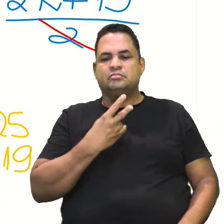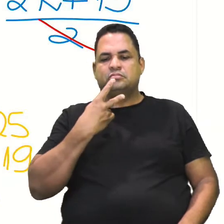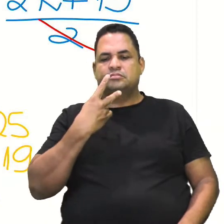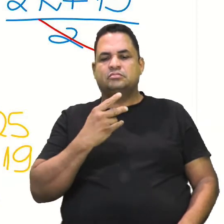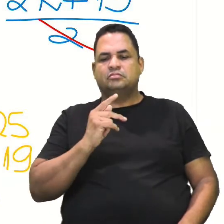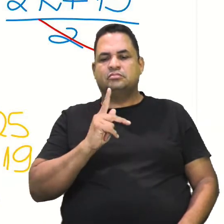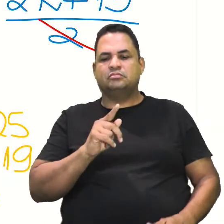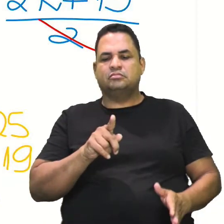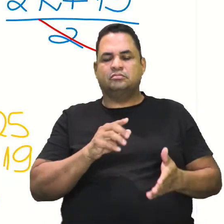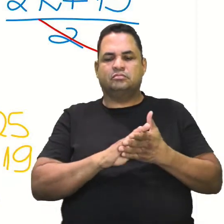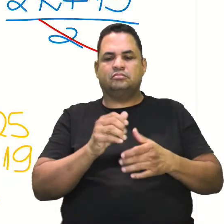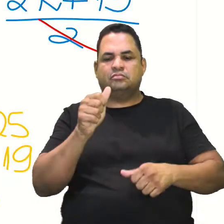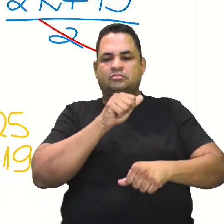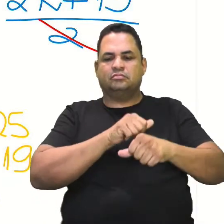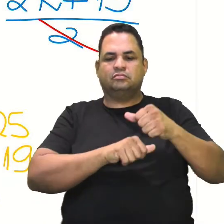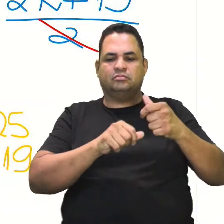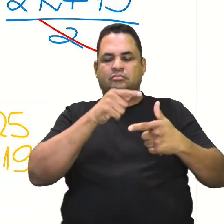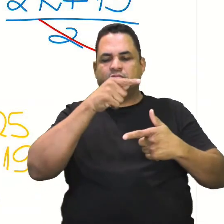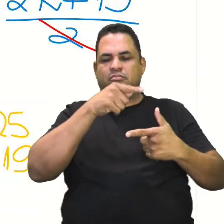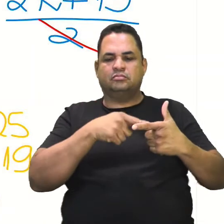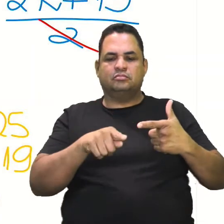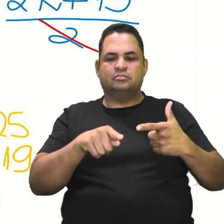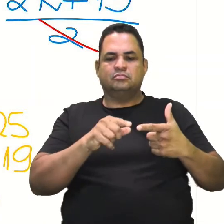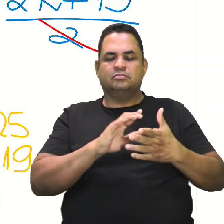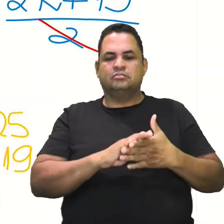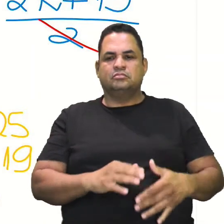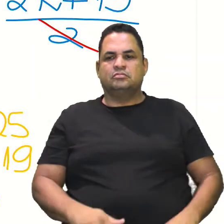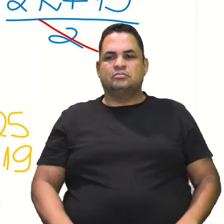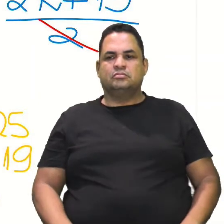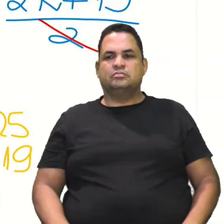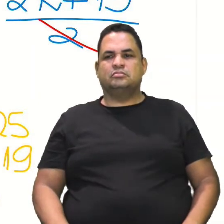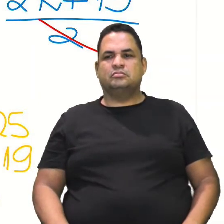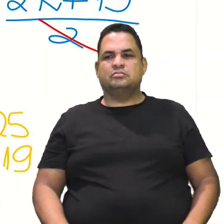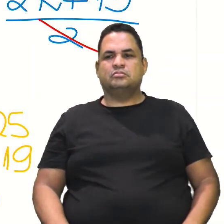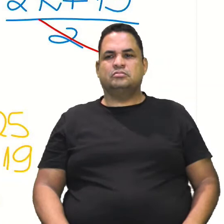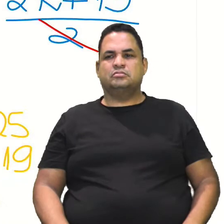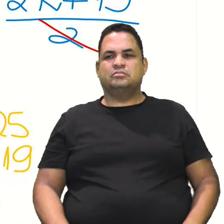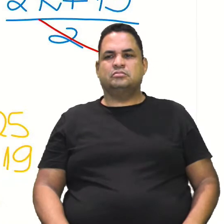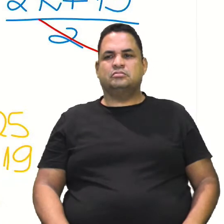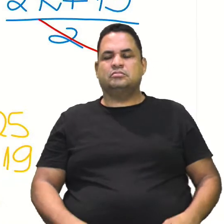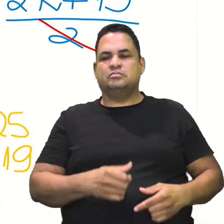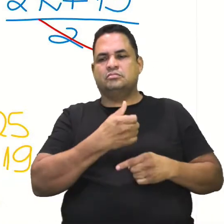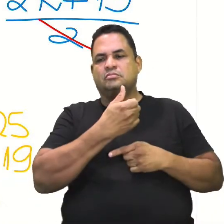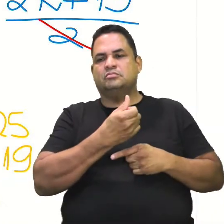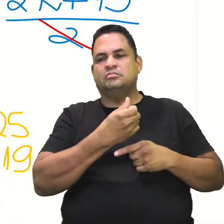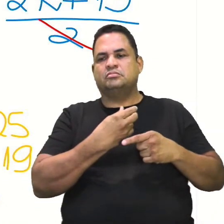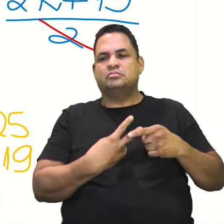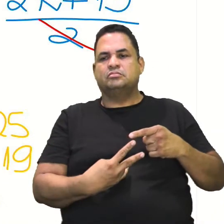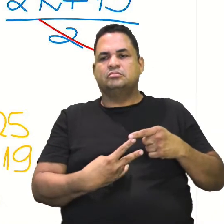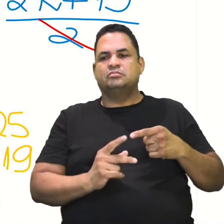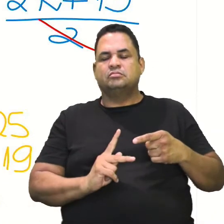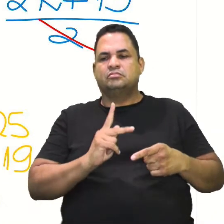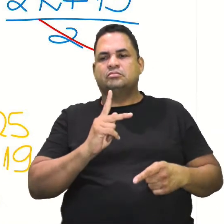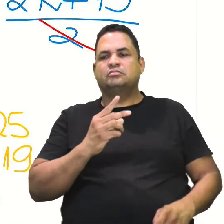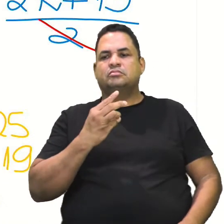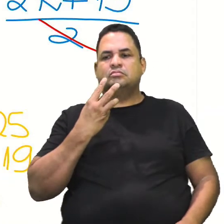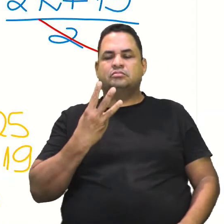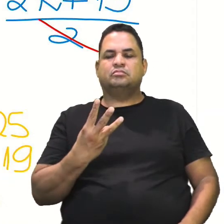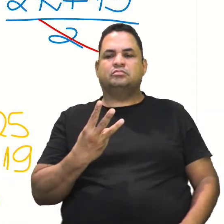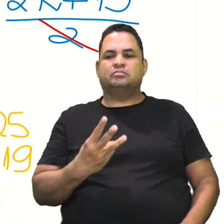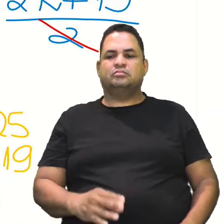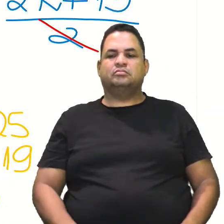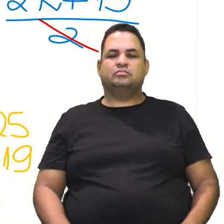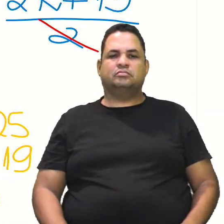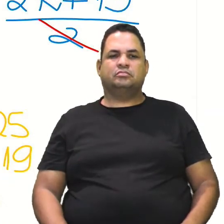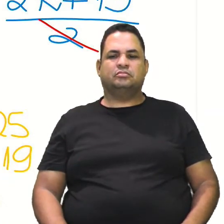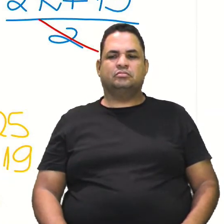Está multiplicando, vai passar dividindo. O meu K aqui em cima vai ser 6, que divide para 2. Meu K vai ser